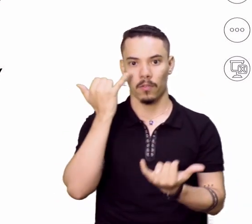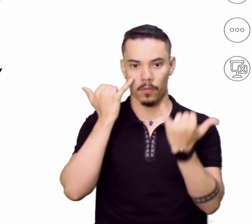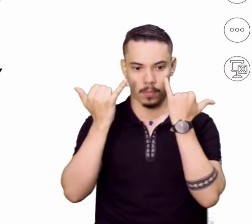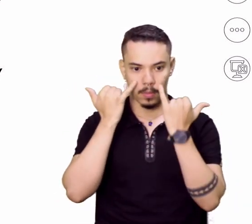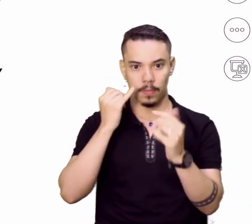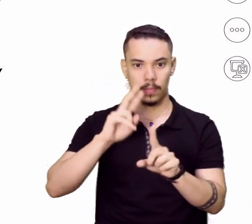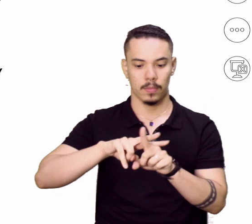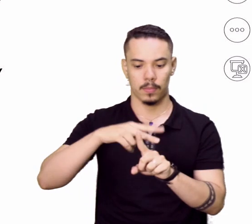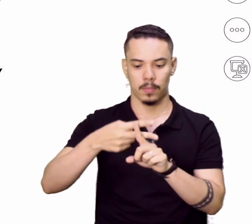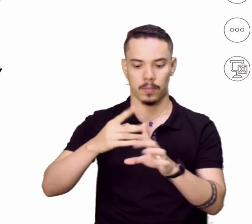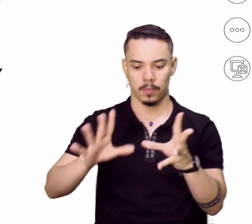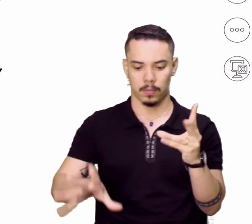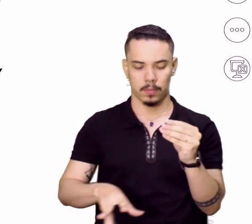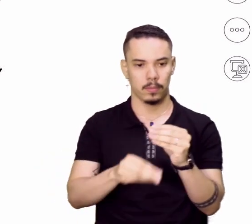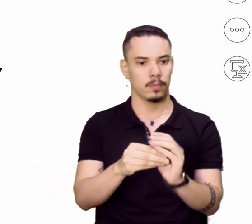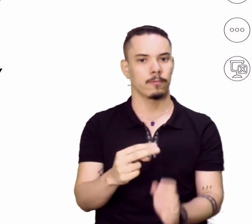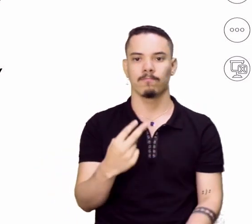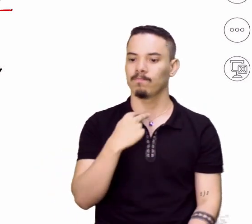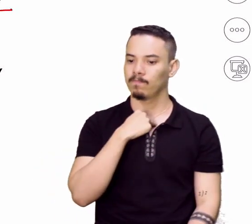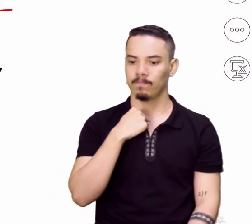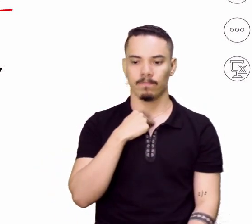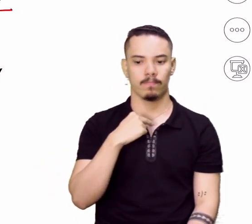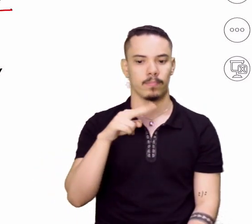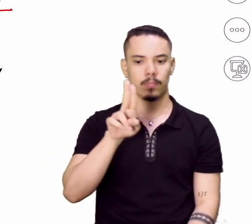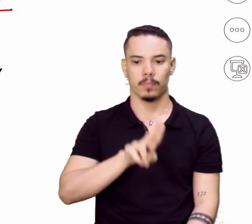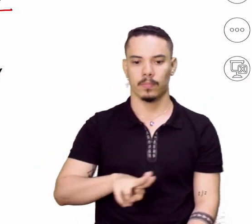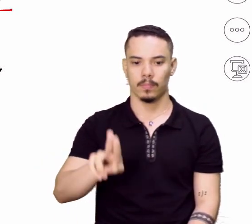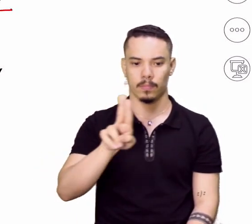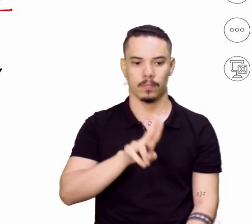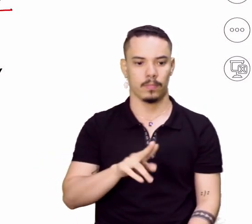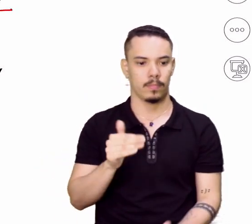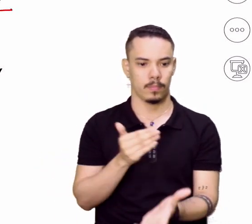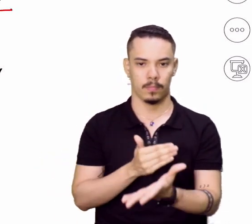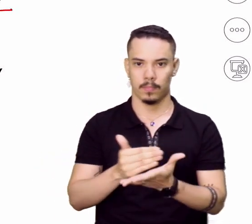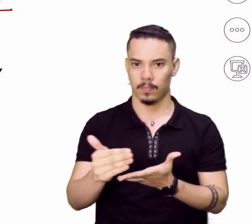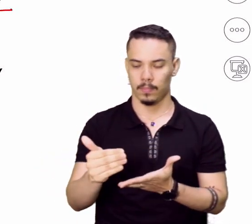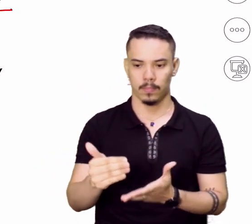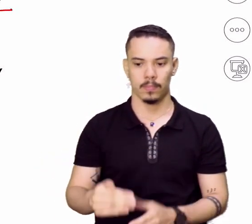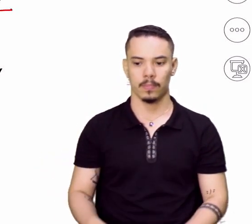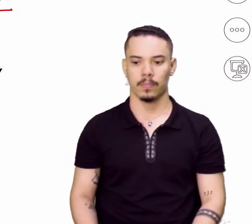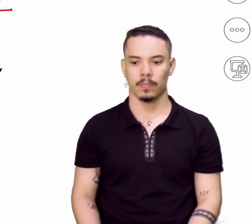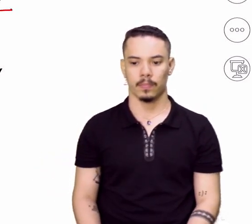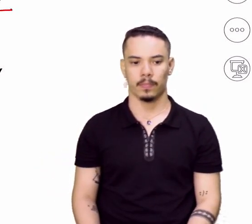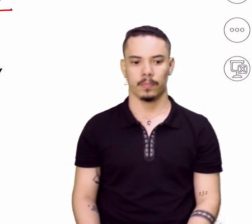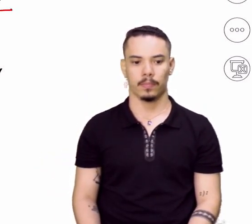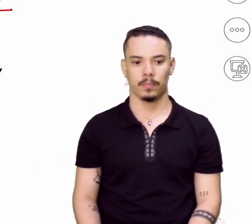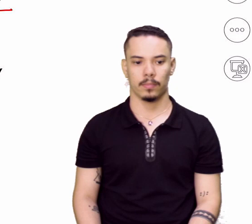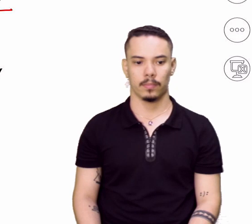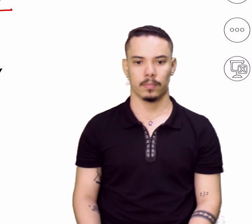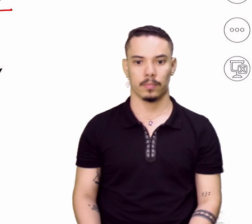That não pode ser usado no início de uma non-defined clause. Ele é